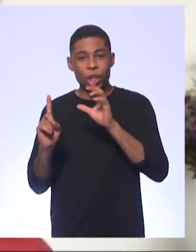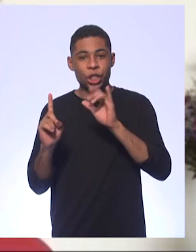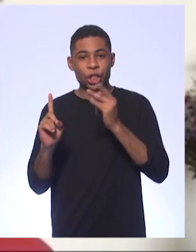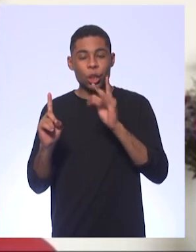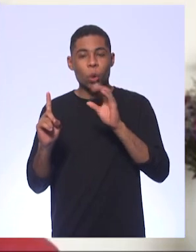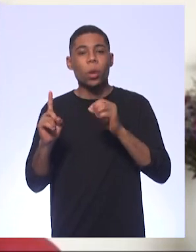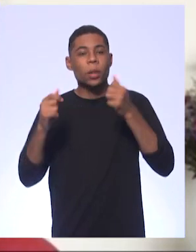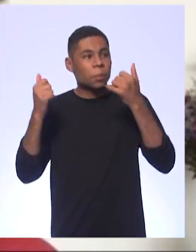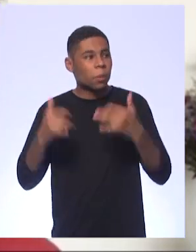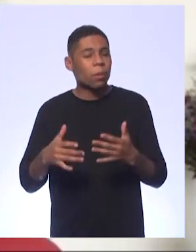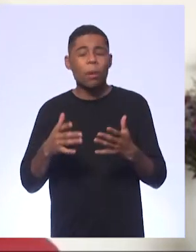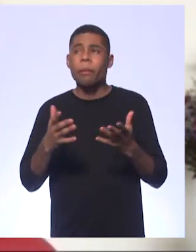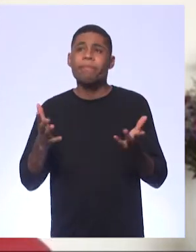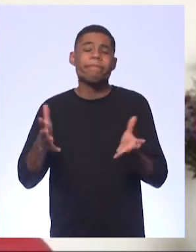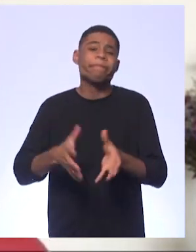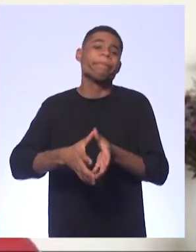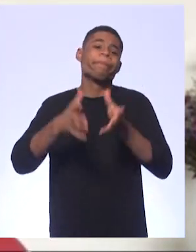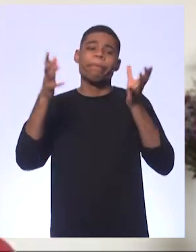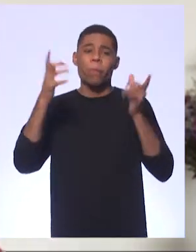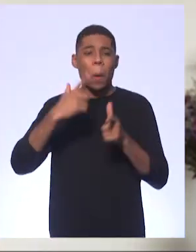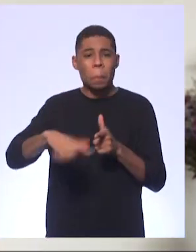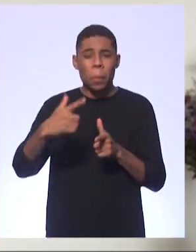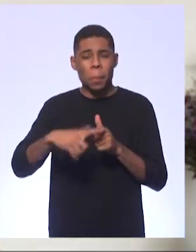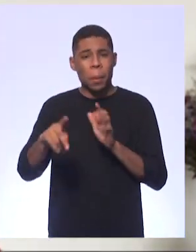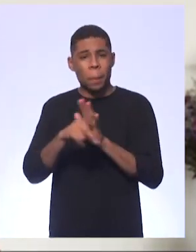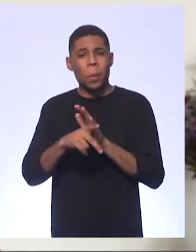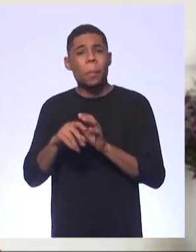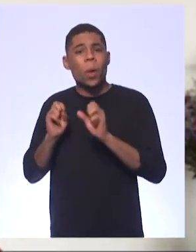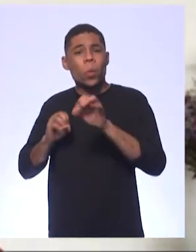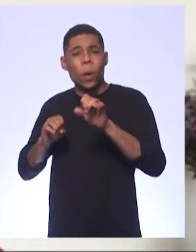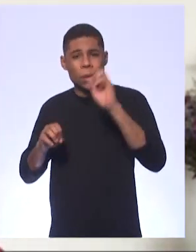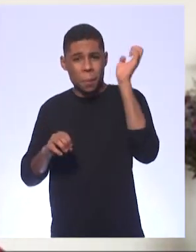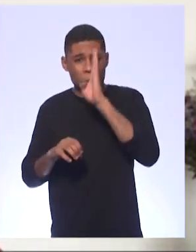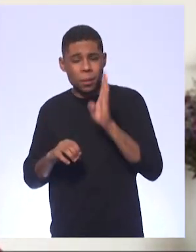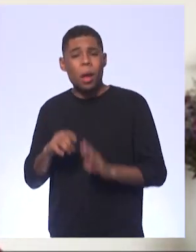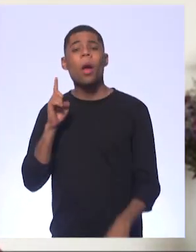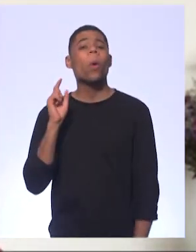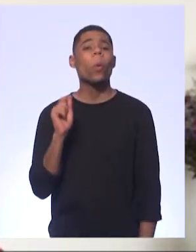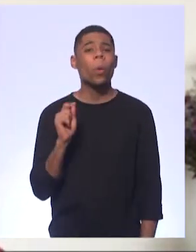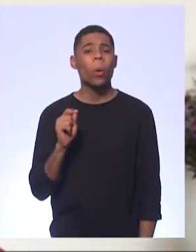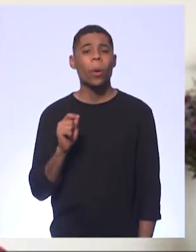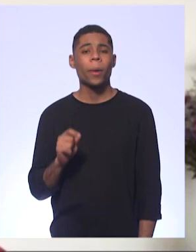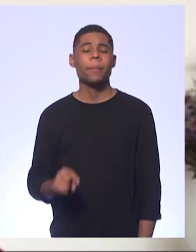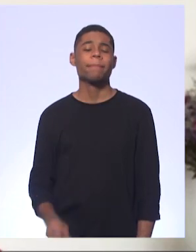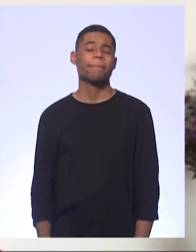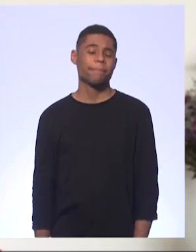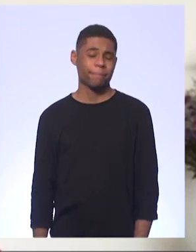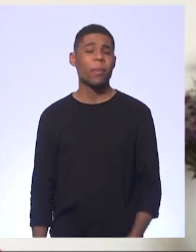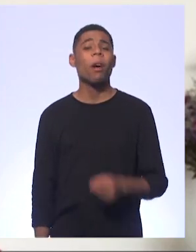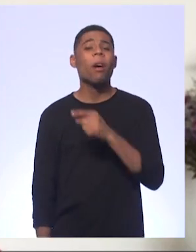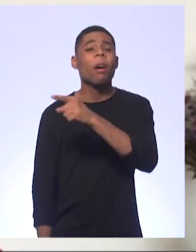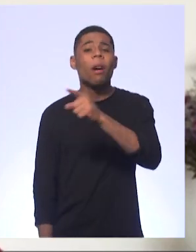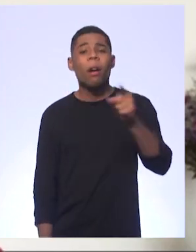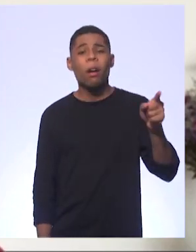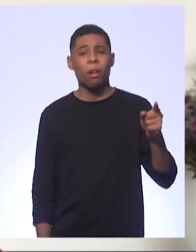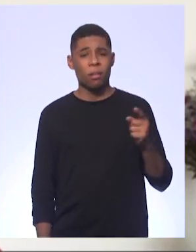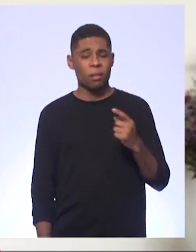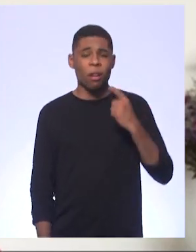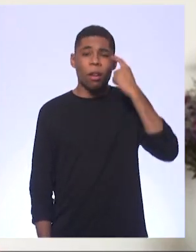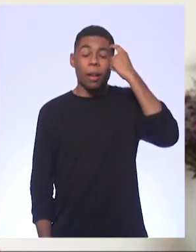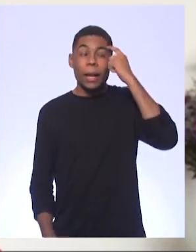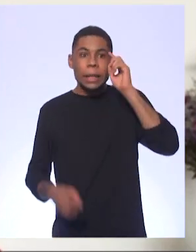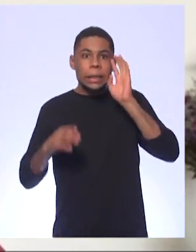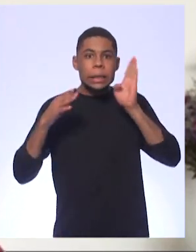o problema mais grave da educação brasileira é essa baixa capacidade nossa